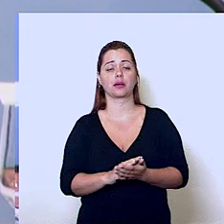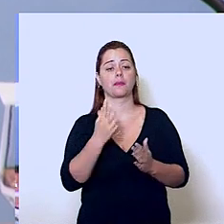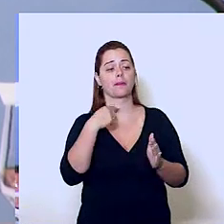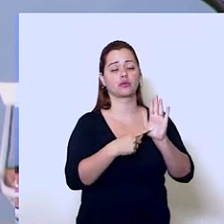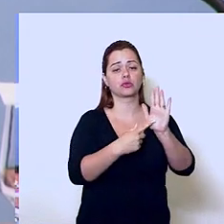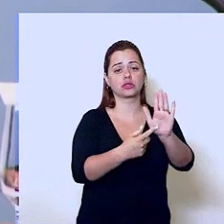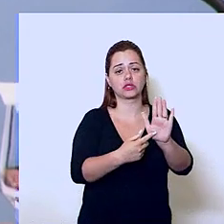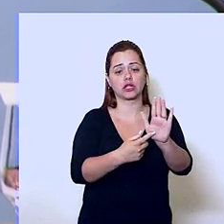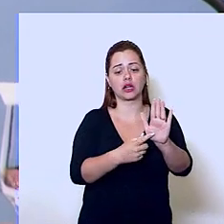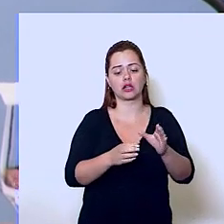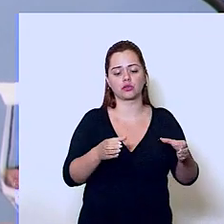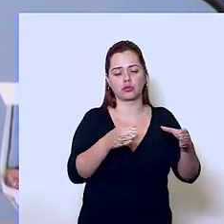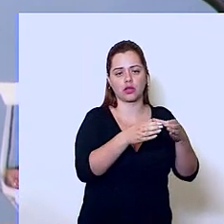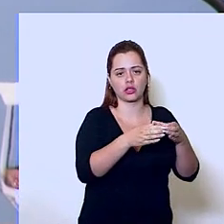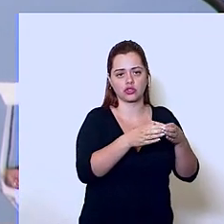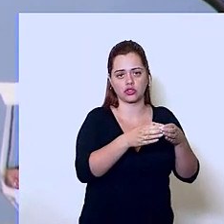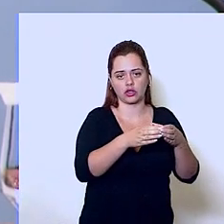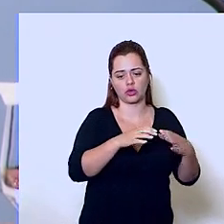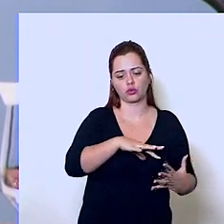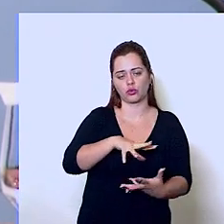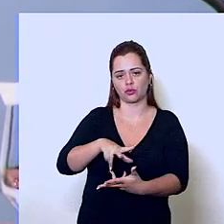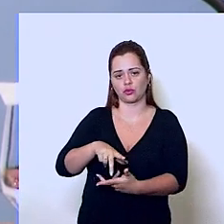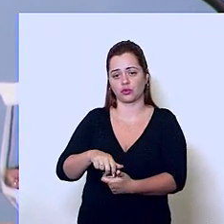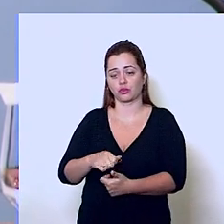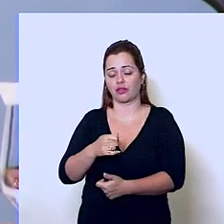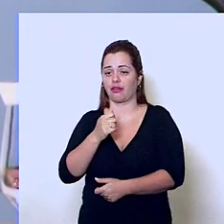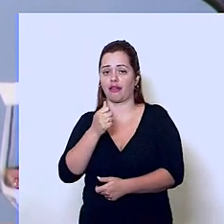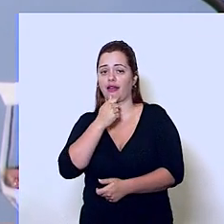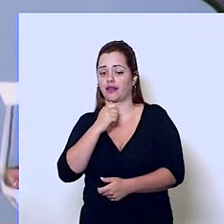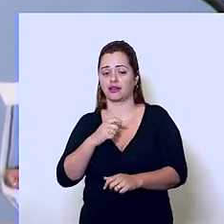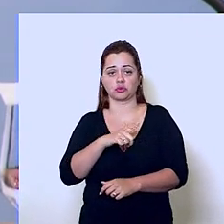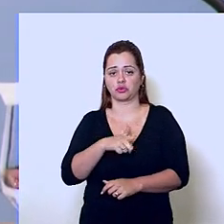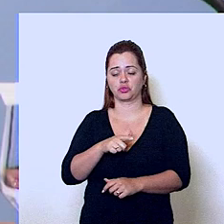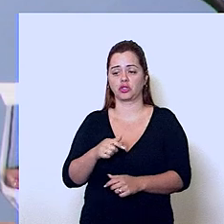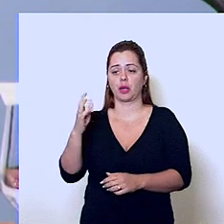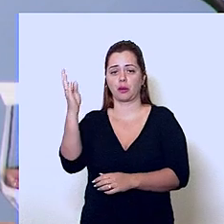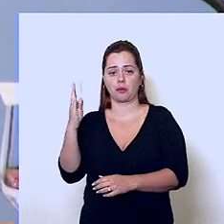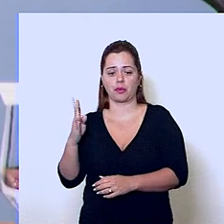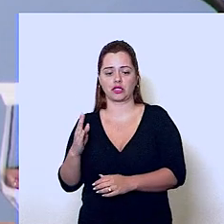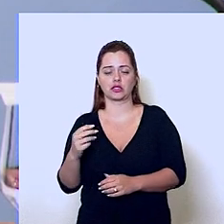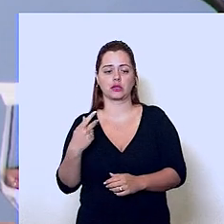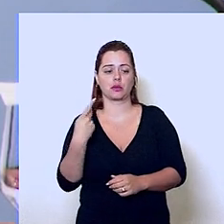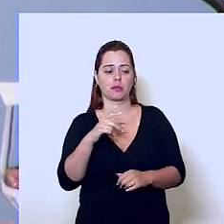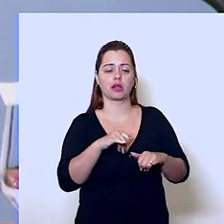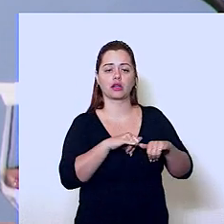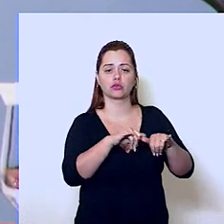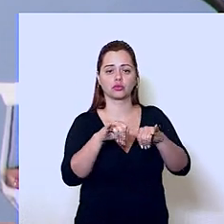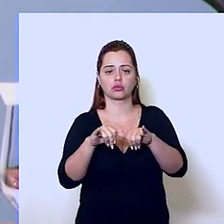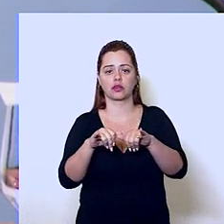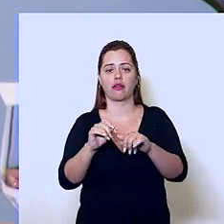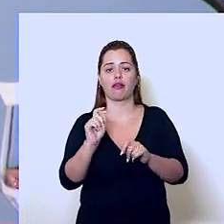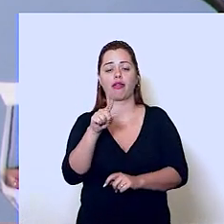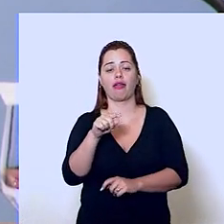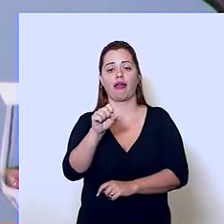uma região do globo que ainda não era muito... que o Brasil não tinha grandes participação comercial, que foi a Ásia. E ele